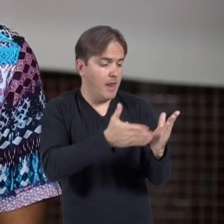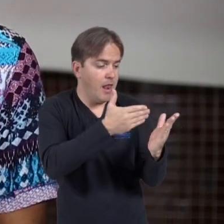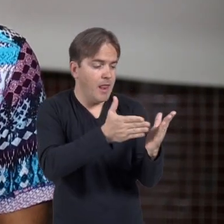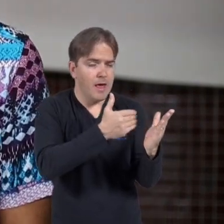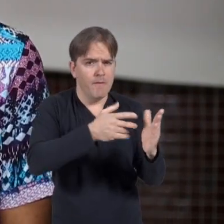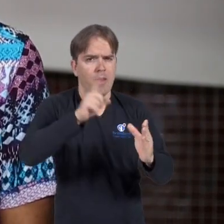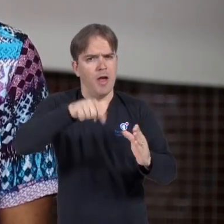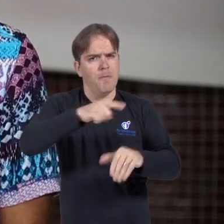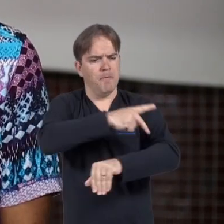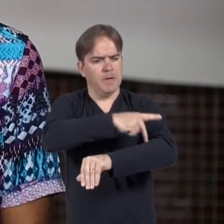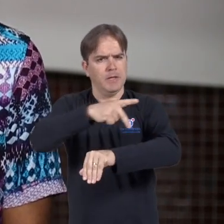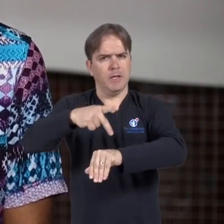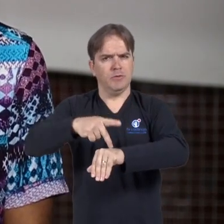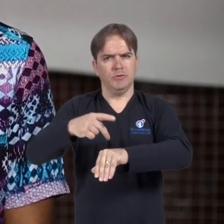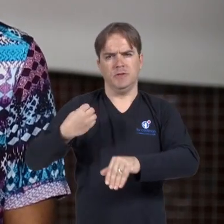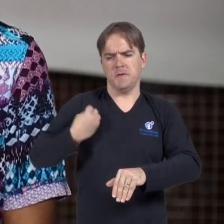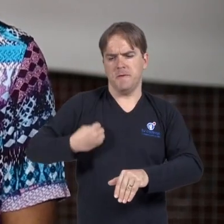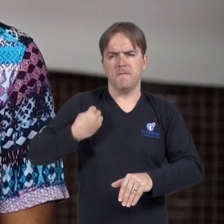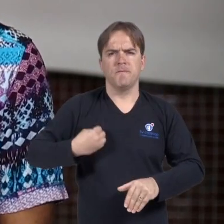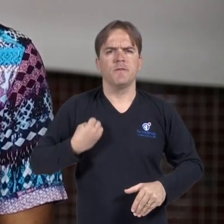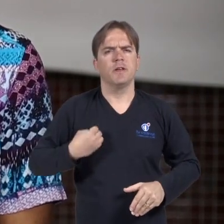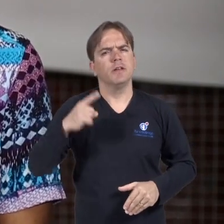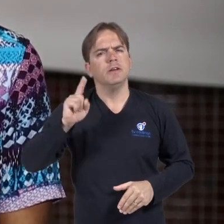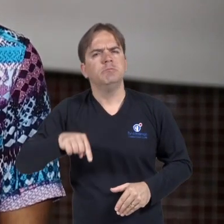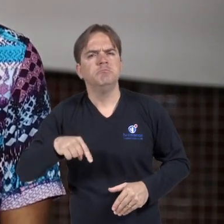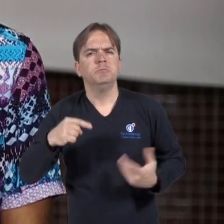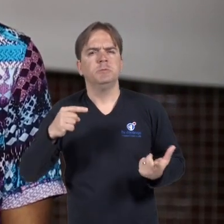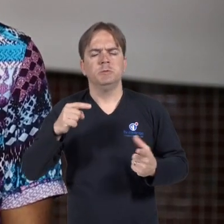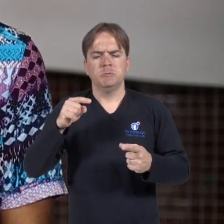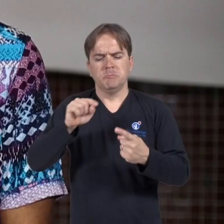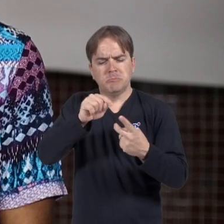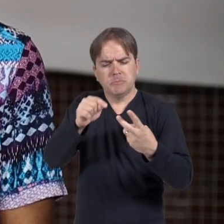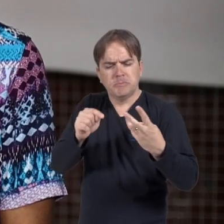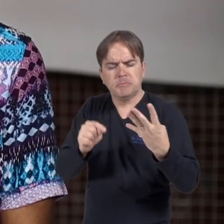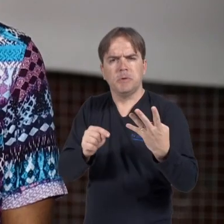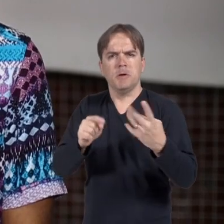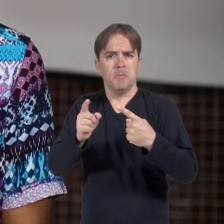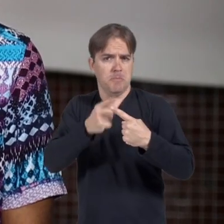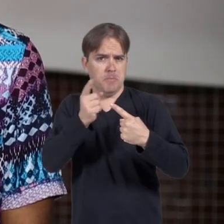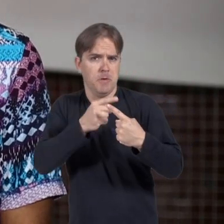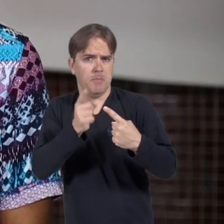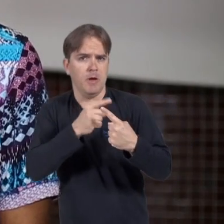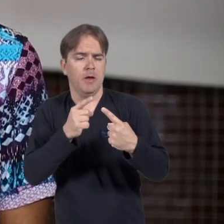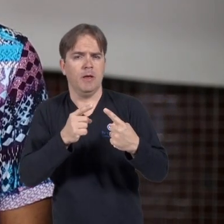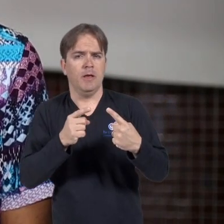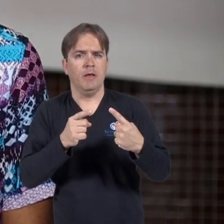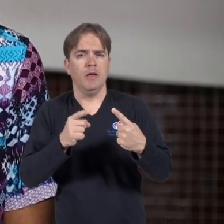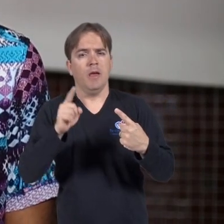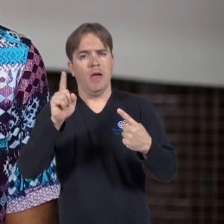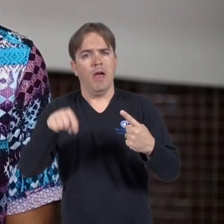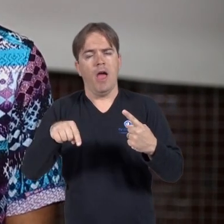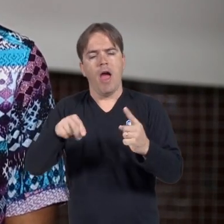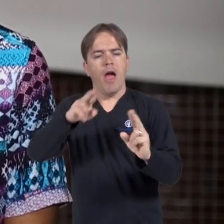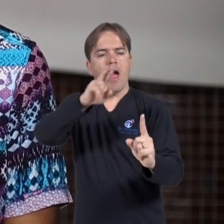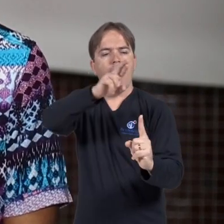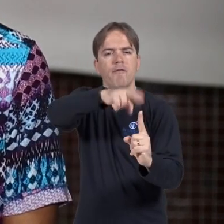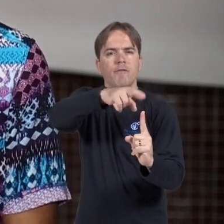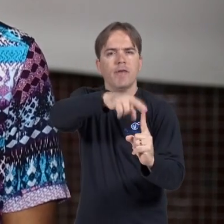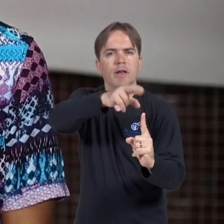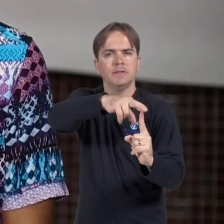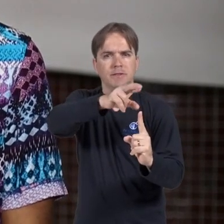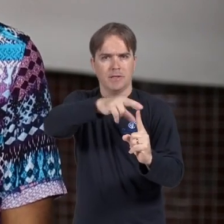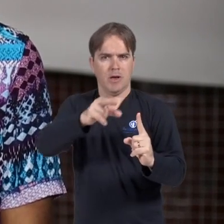da Vida, ele tem algumas peculiaridades, assim. A primeira é o referencial que eu adoto no